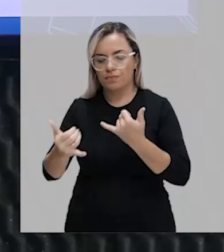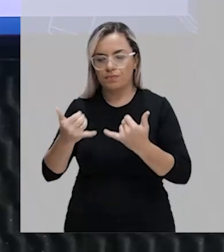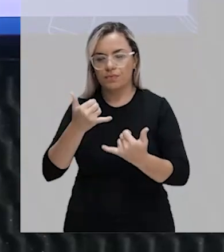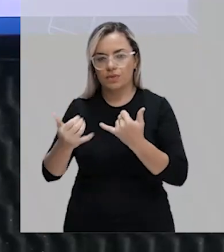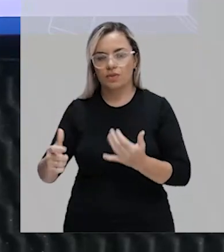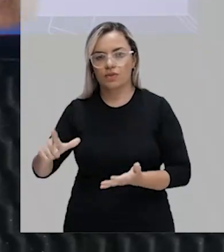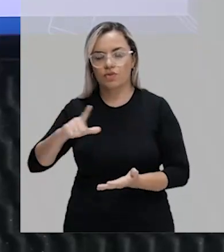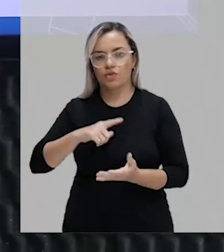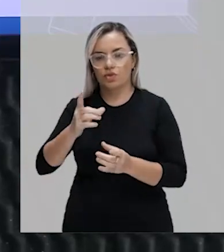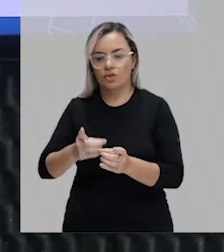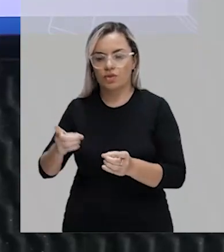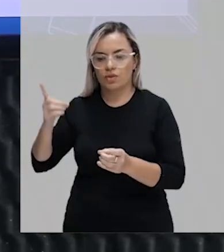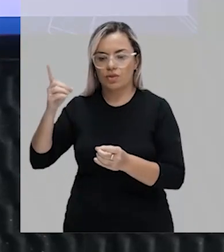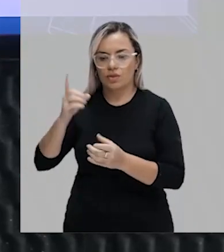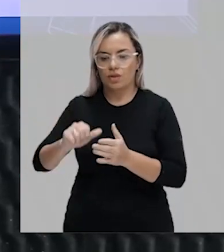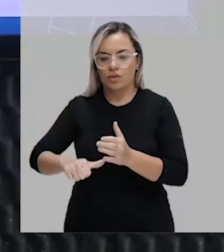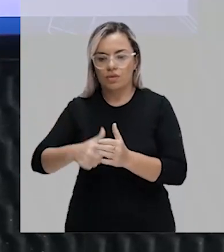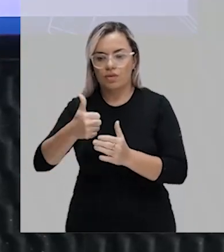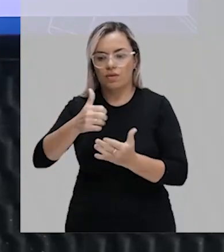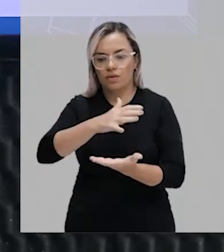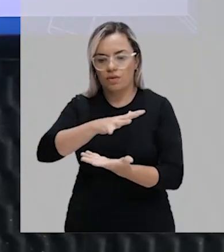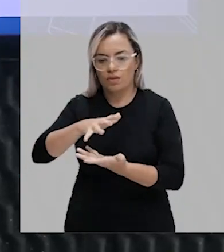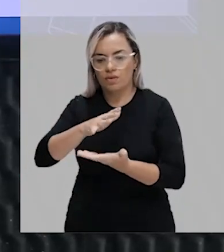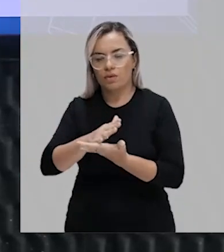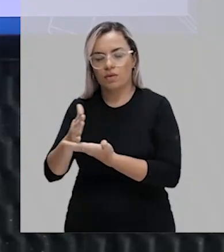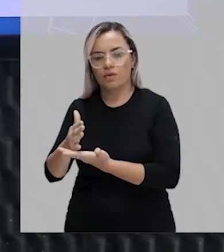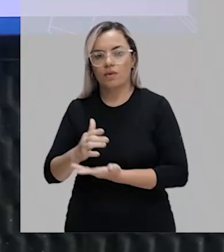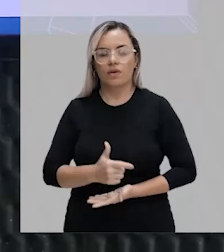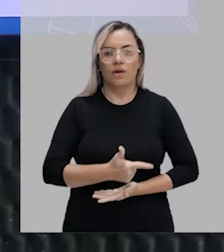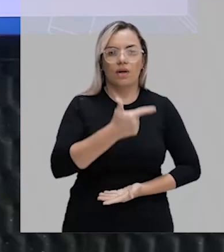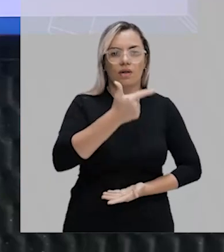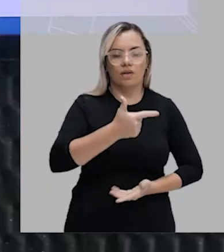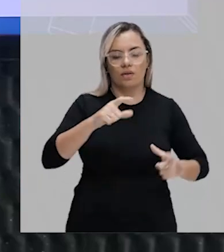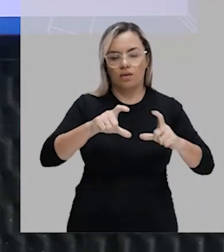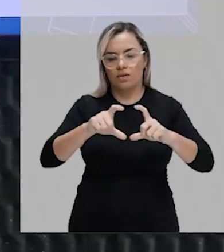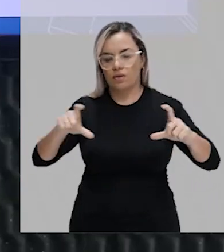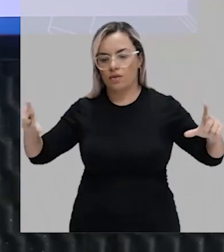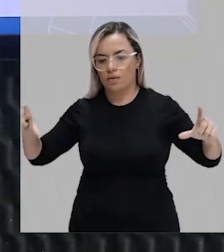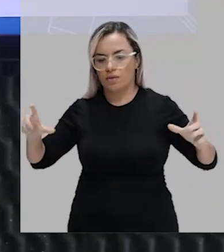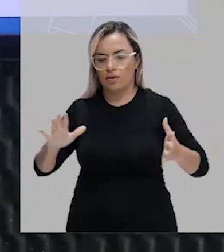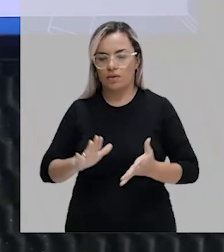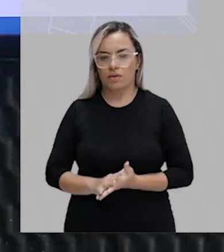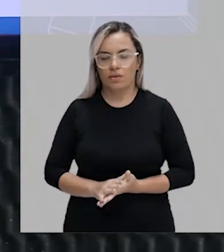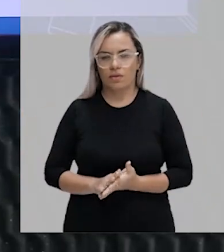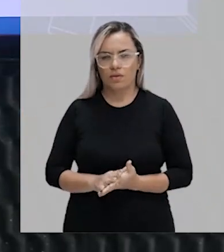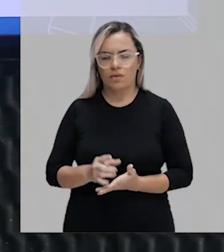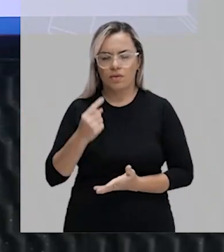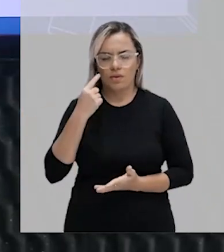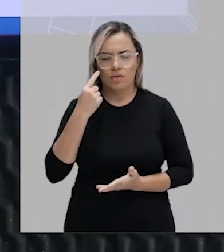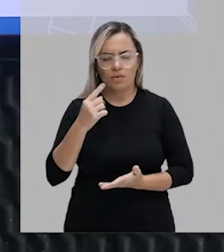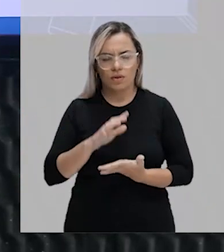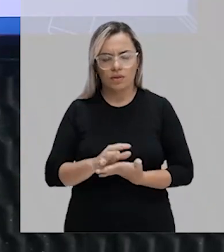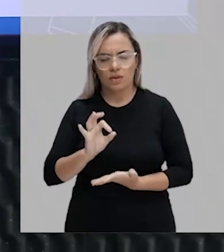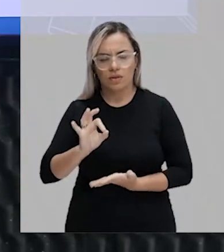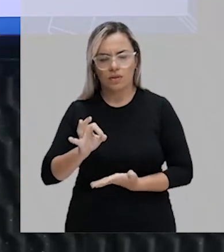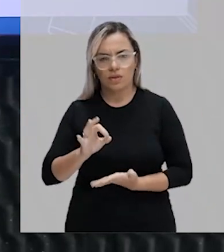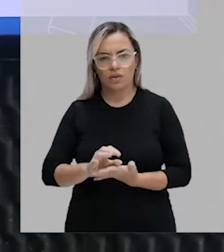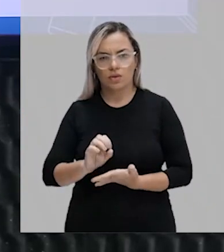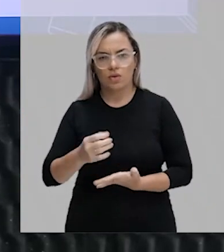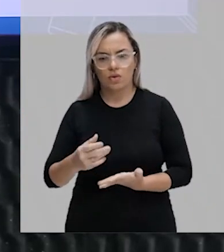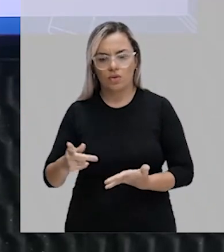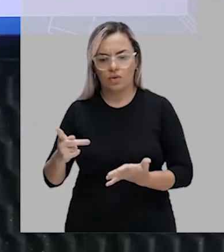havia na atmosfera primitiva, beleza? A segunda afirmativa, vamos ver se ela está certa ou errada, né? Ela diz assim, como